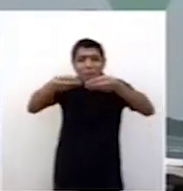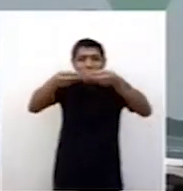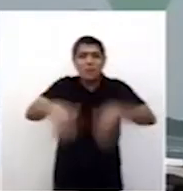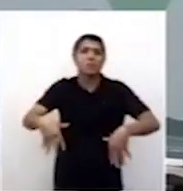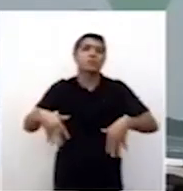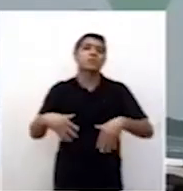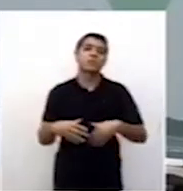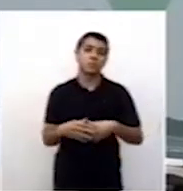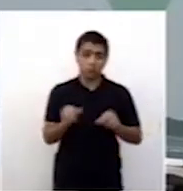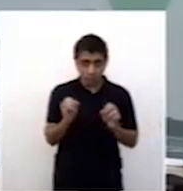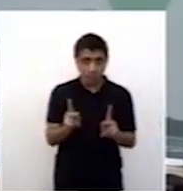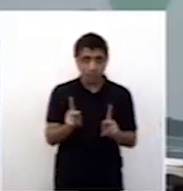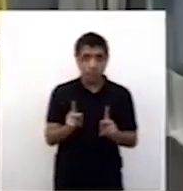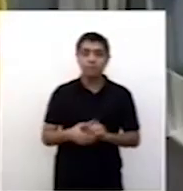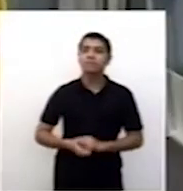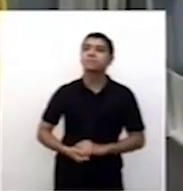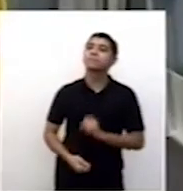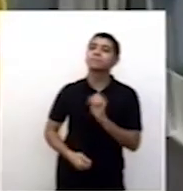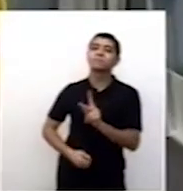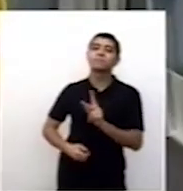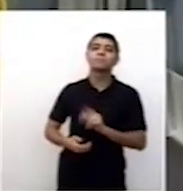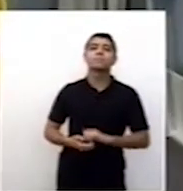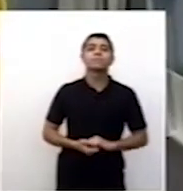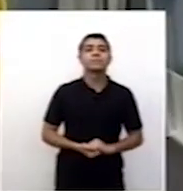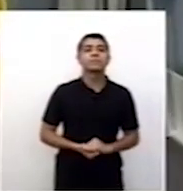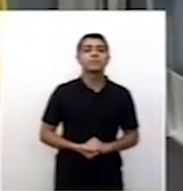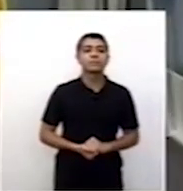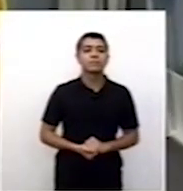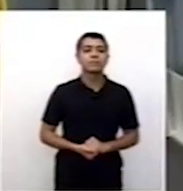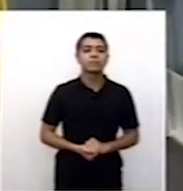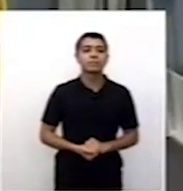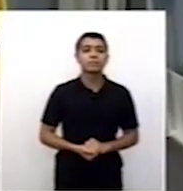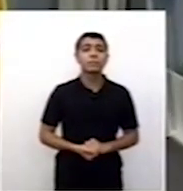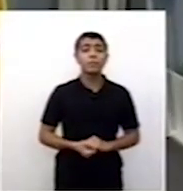prejuízo, ok? Ok. Agora, né, eu